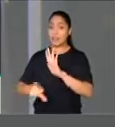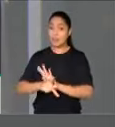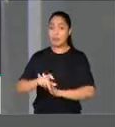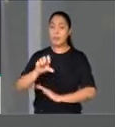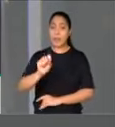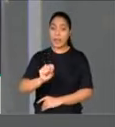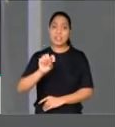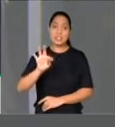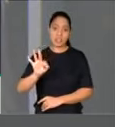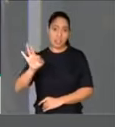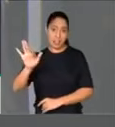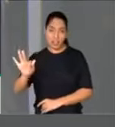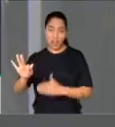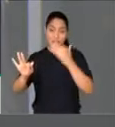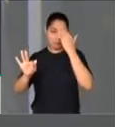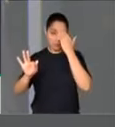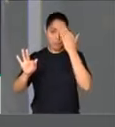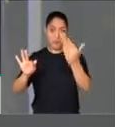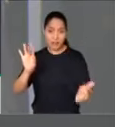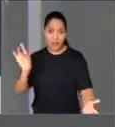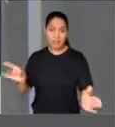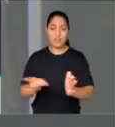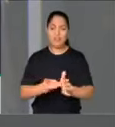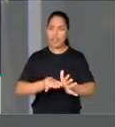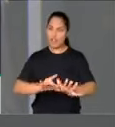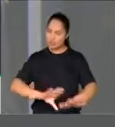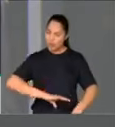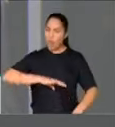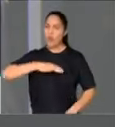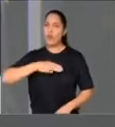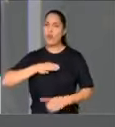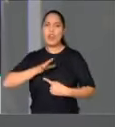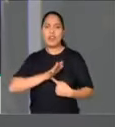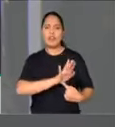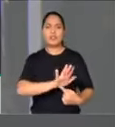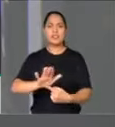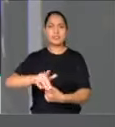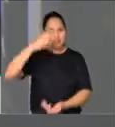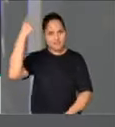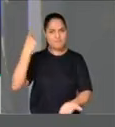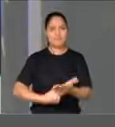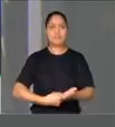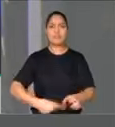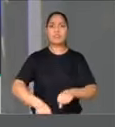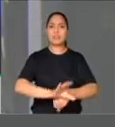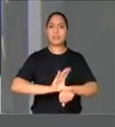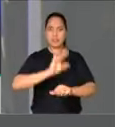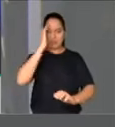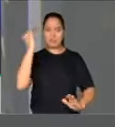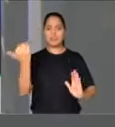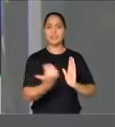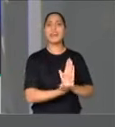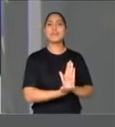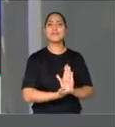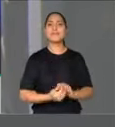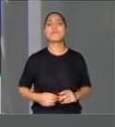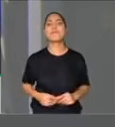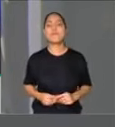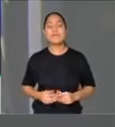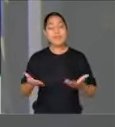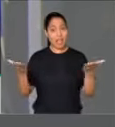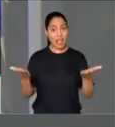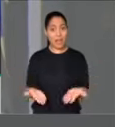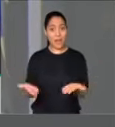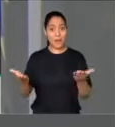Supremo Tribunal Federal. Obrigado pela sua coragem de ter cumprido a Constituição Federal. E neste